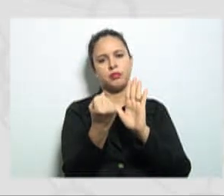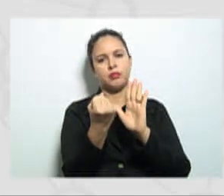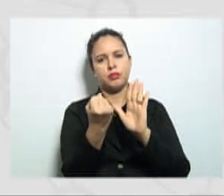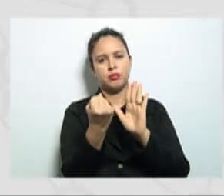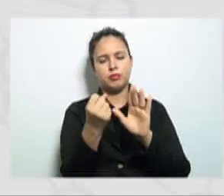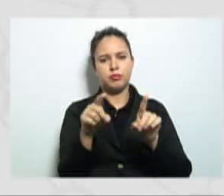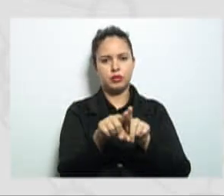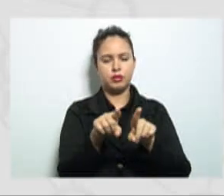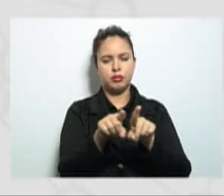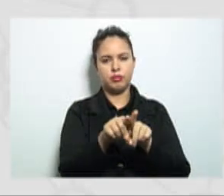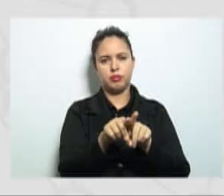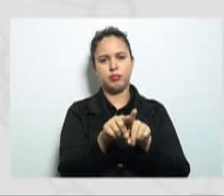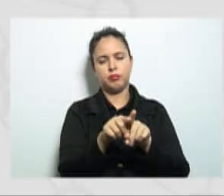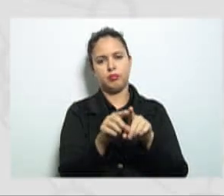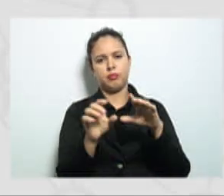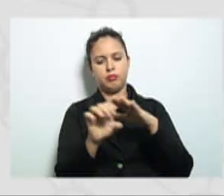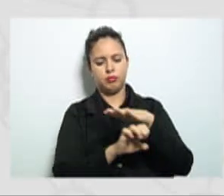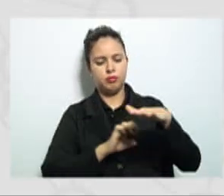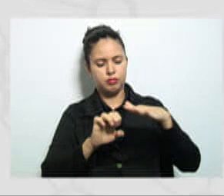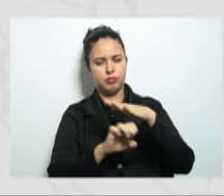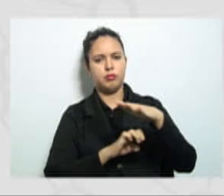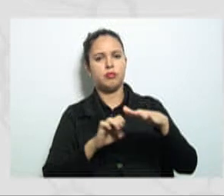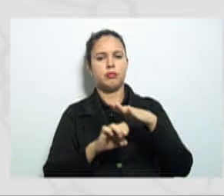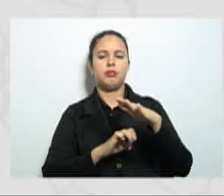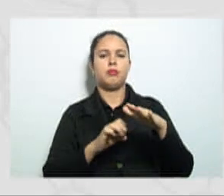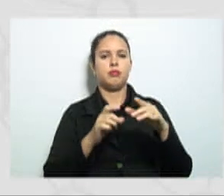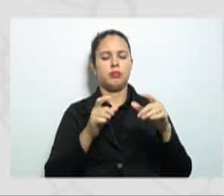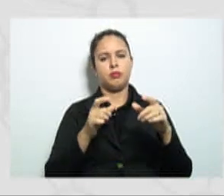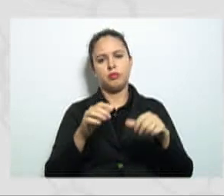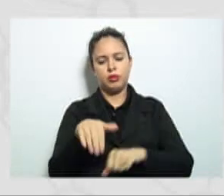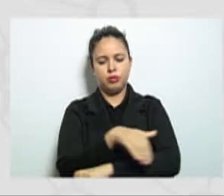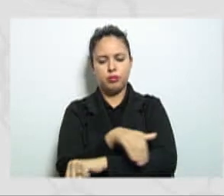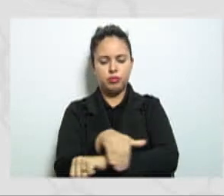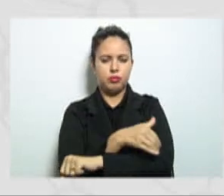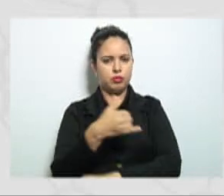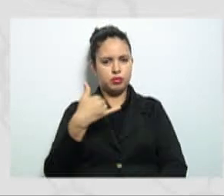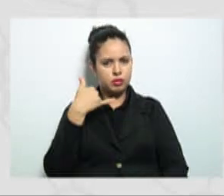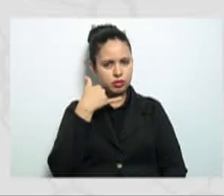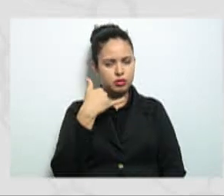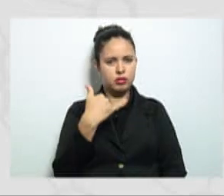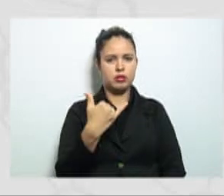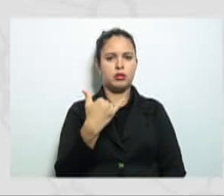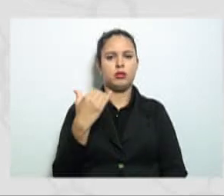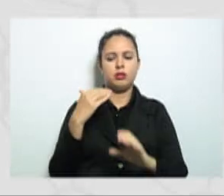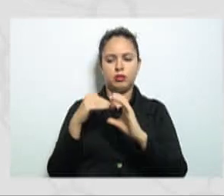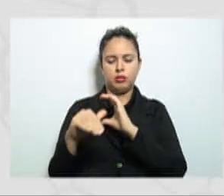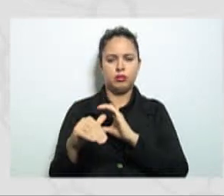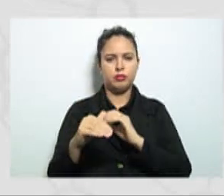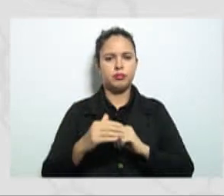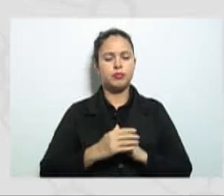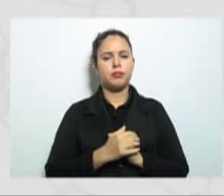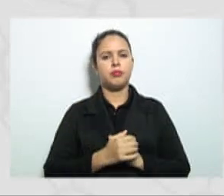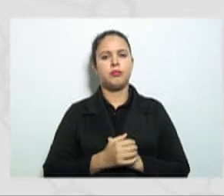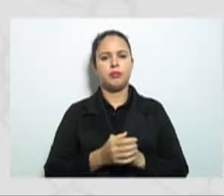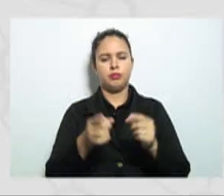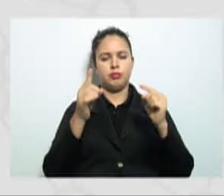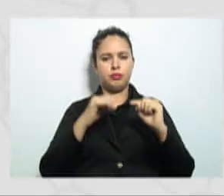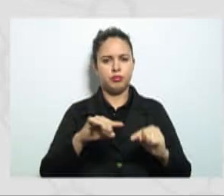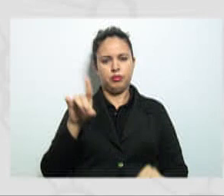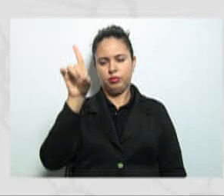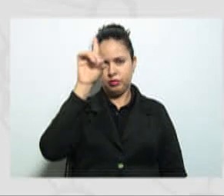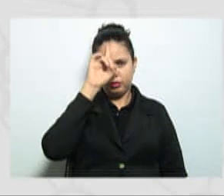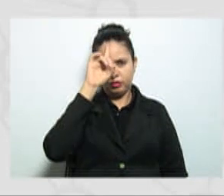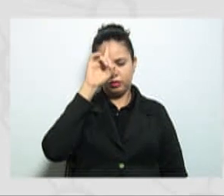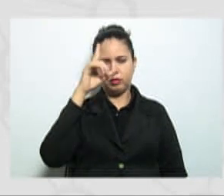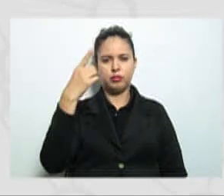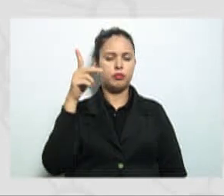identifiquem a empresa, a logomarca, o endereço, o telefone, a localização da empresa. A data,